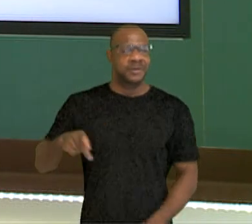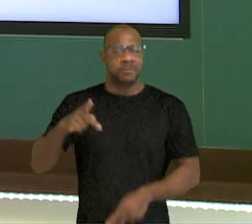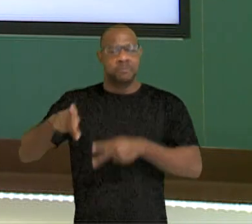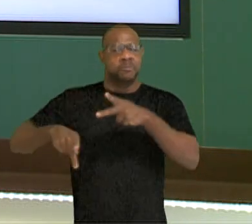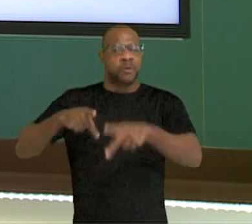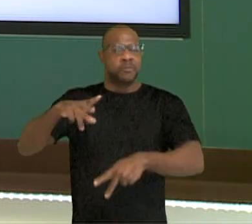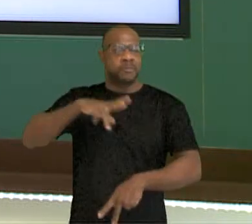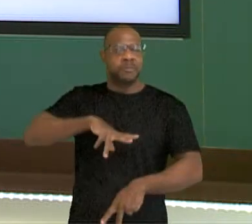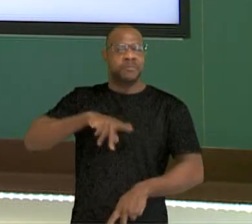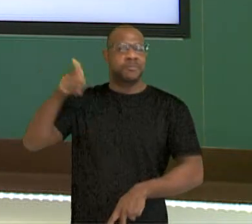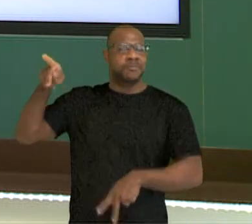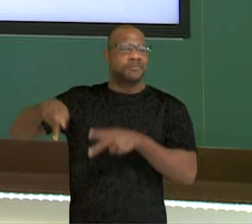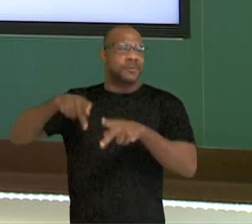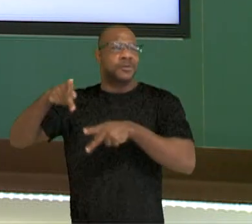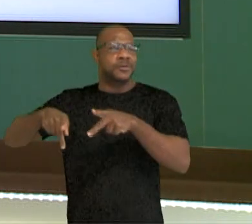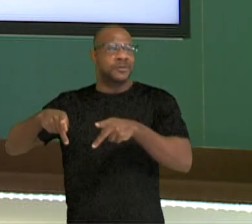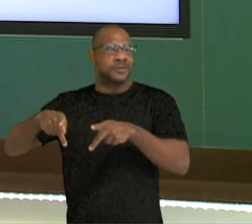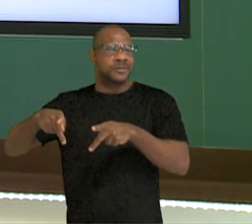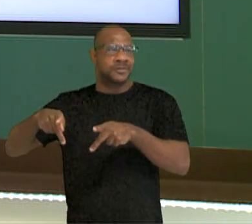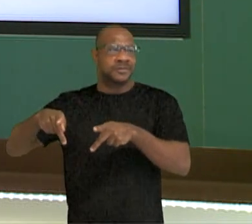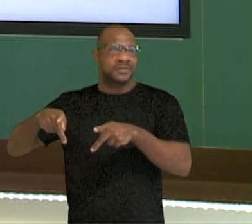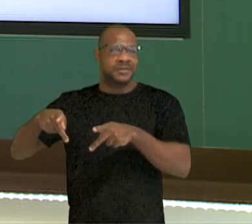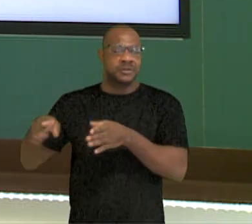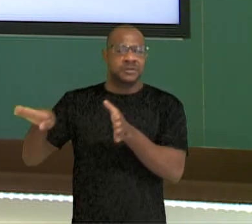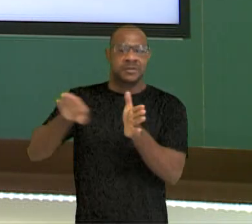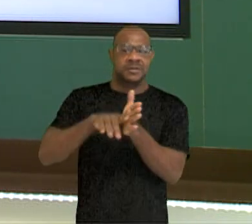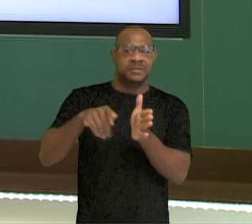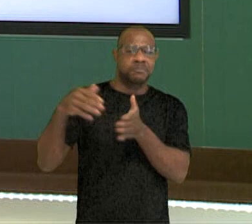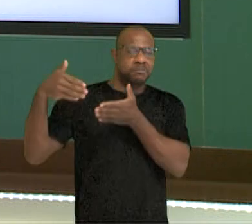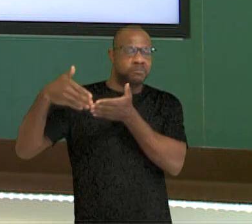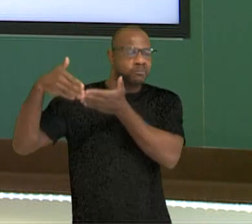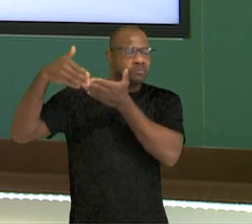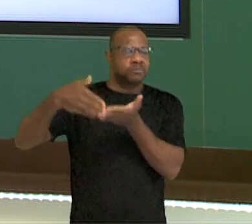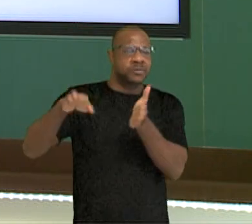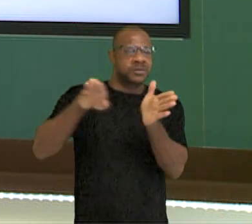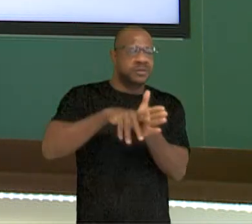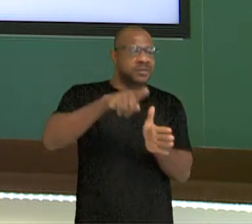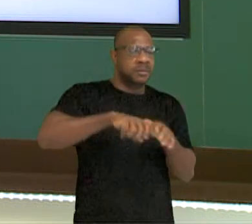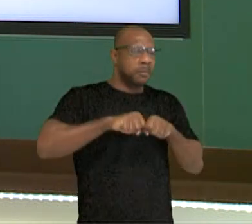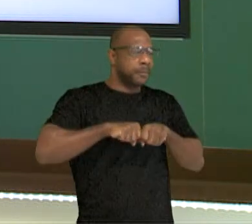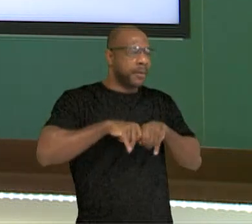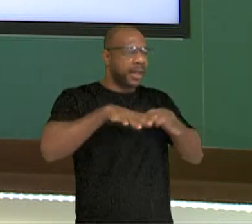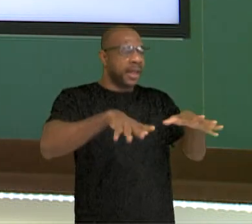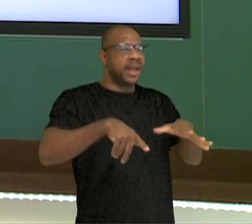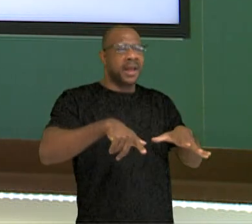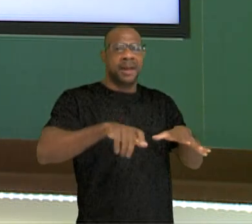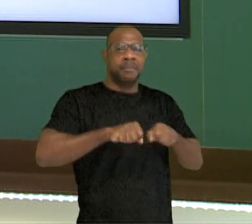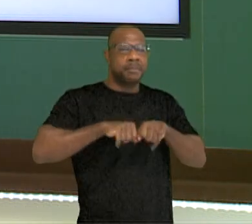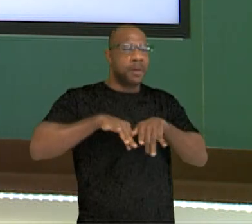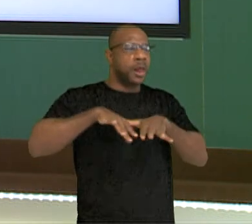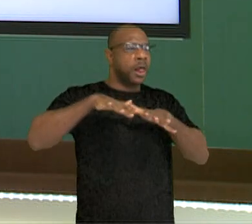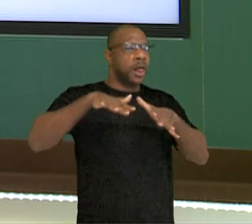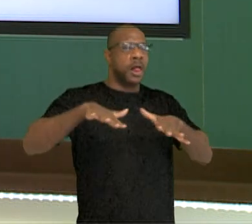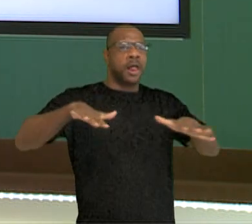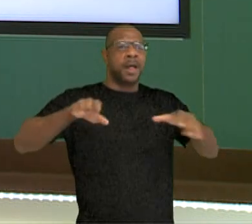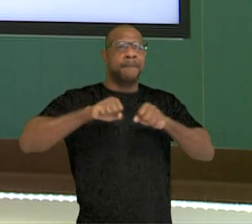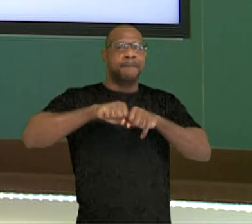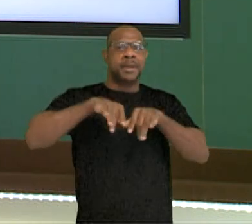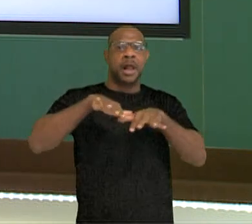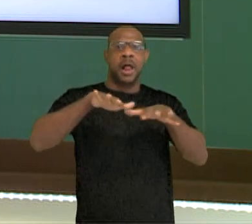os portugueses, que protagonizaram, foram os pioneiros da expansão ultramarítima, né, no